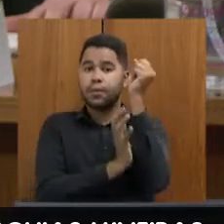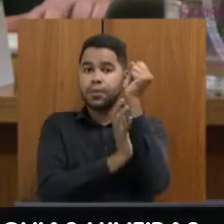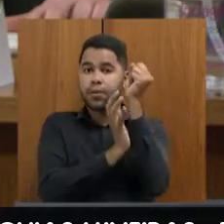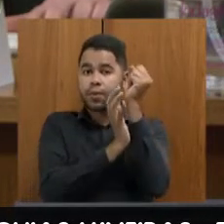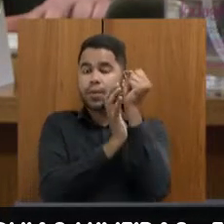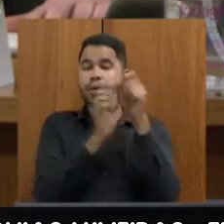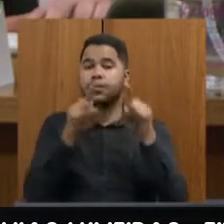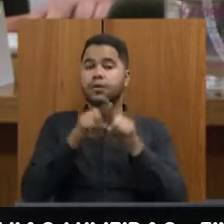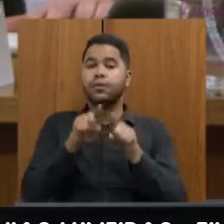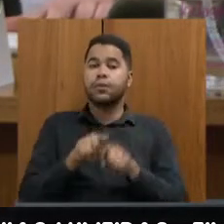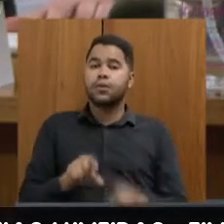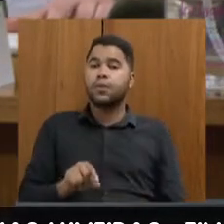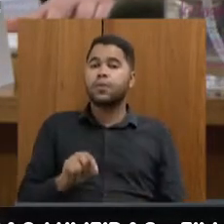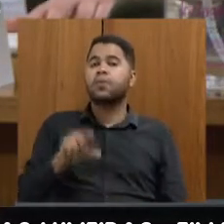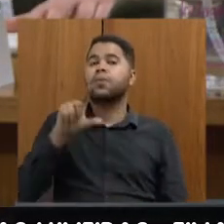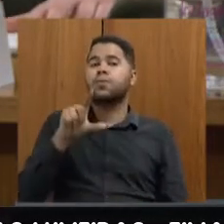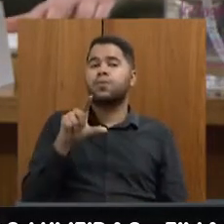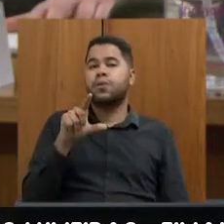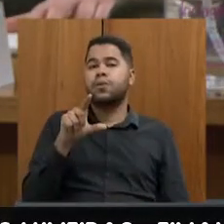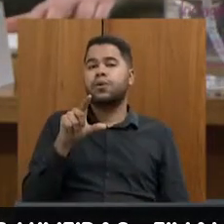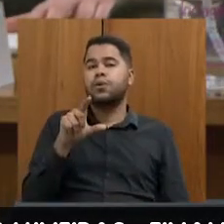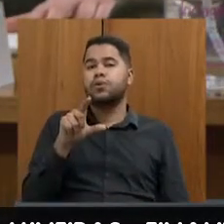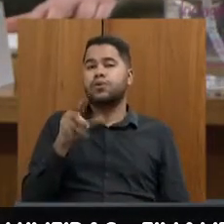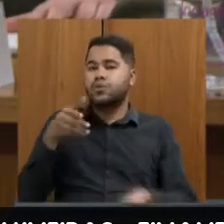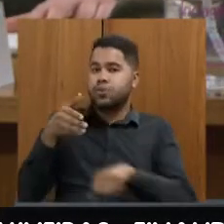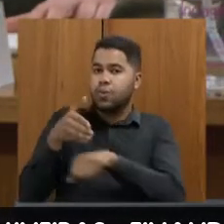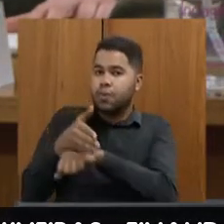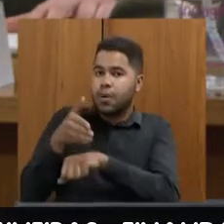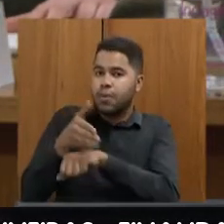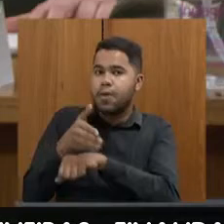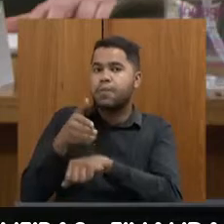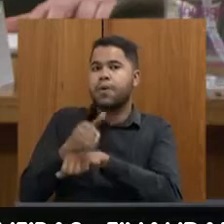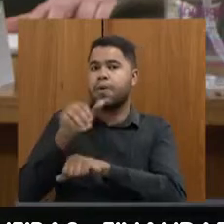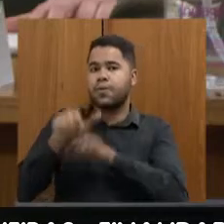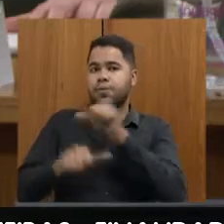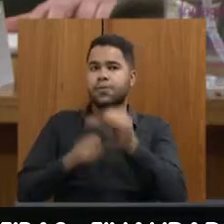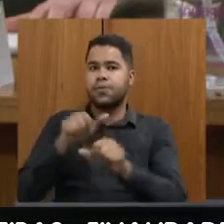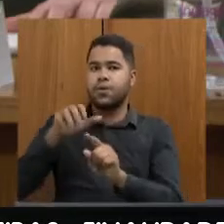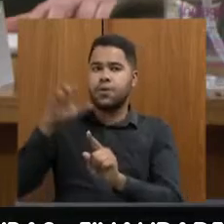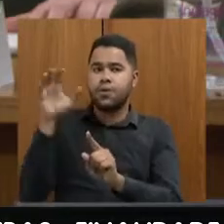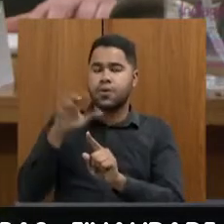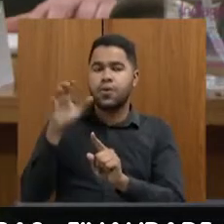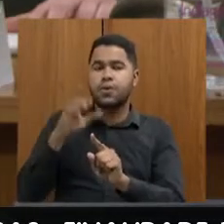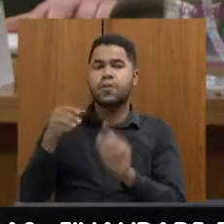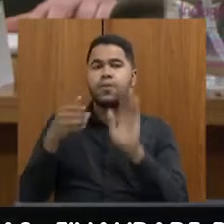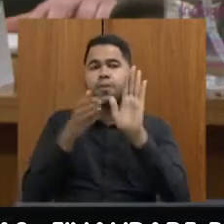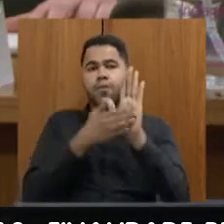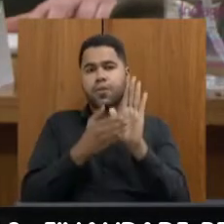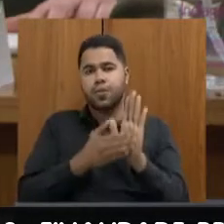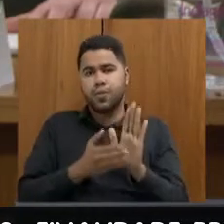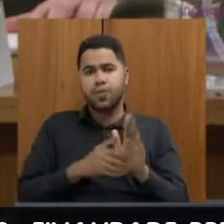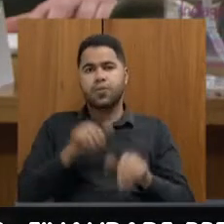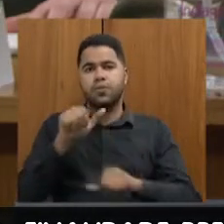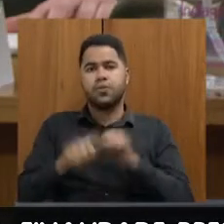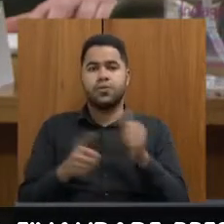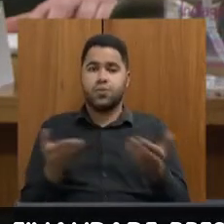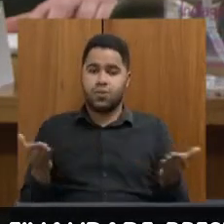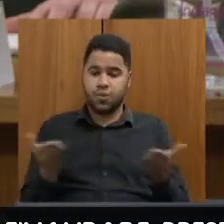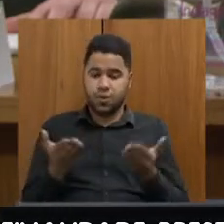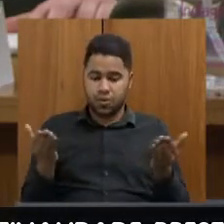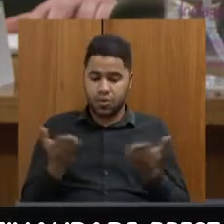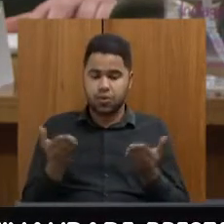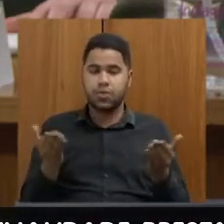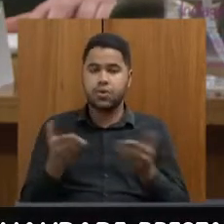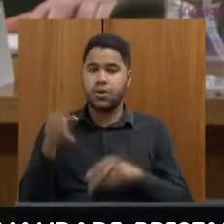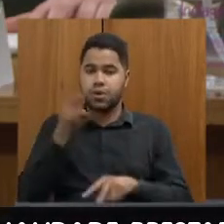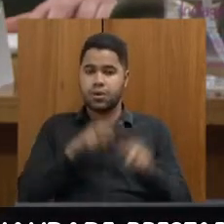houve um aumento considerável de intervenções dentro do da proposta de renovação que hoje está sob